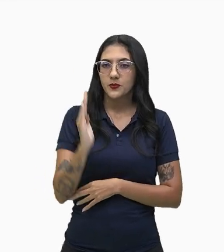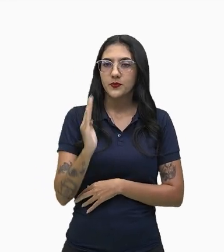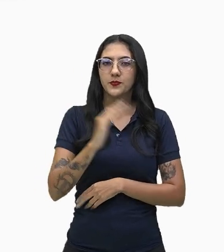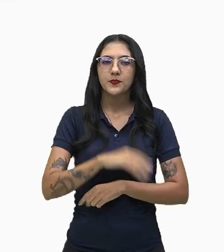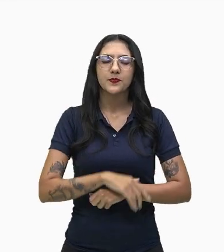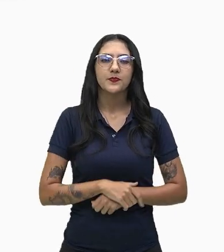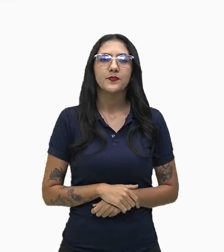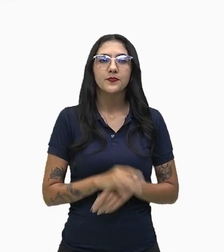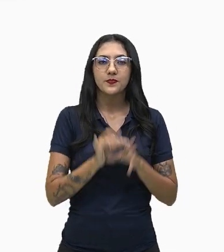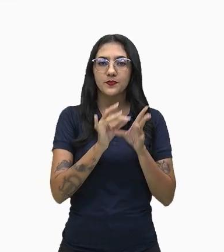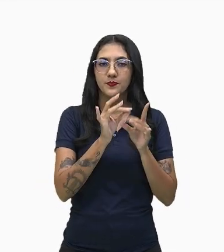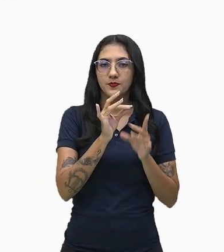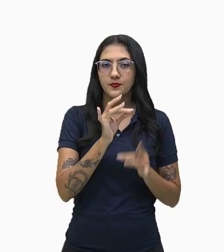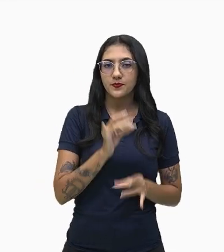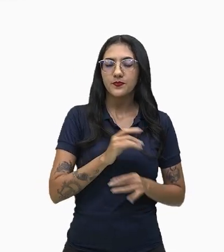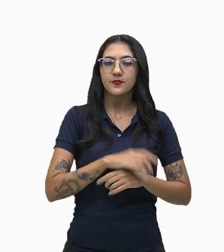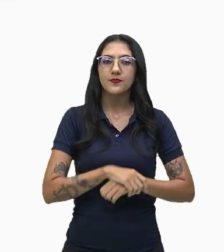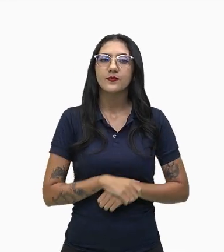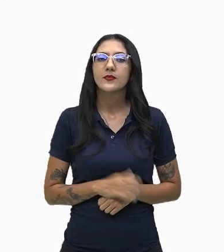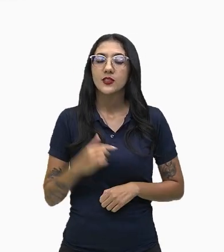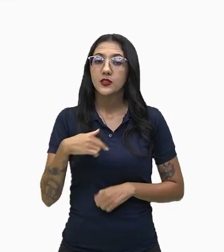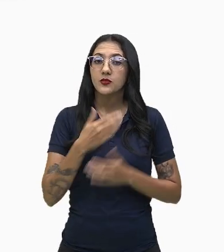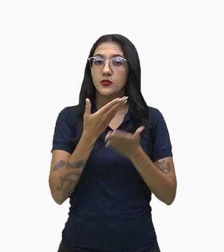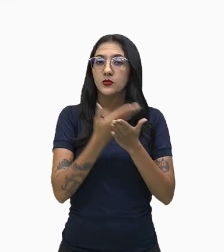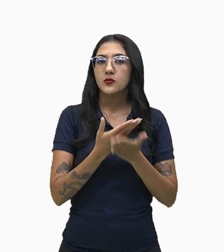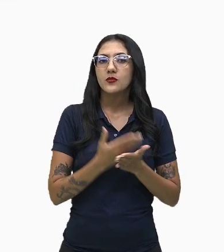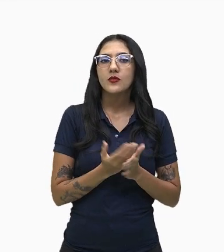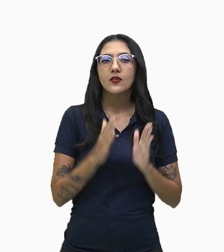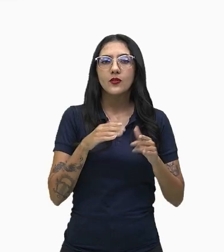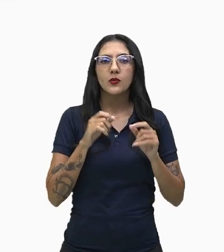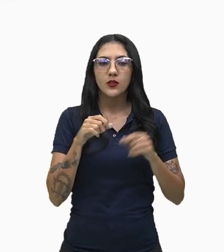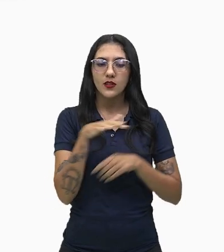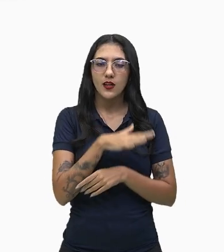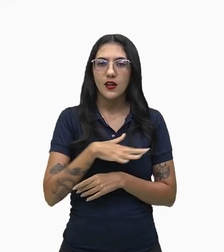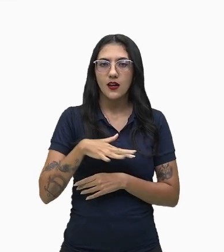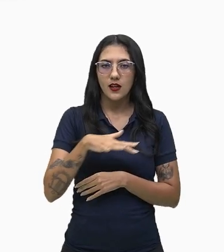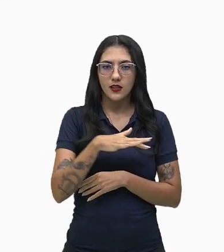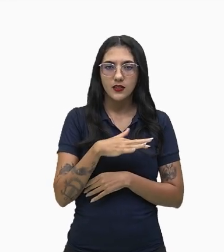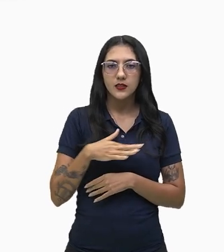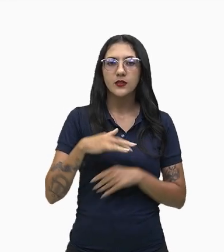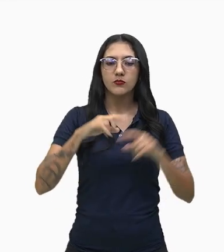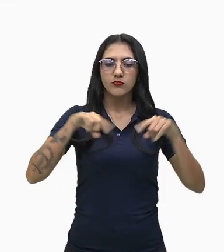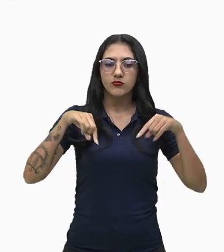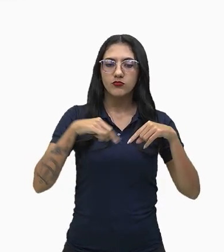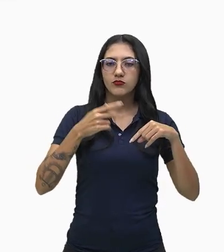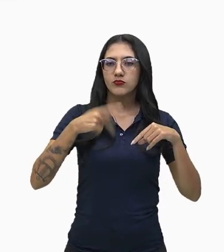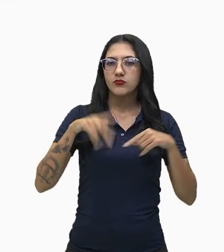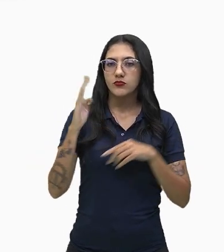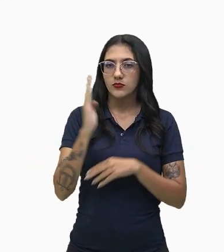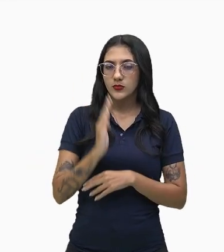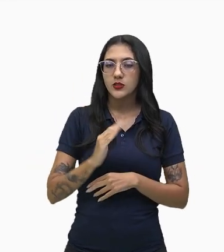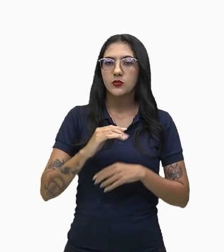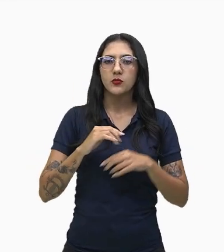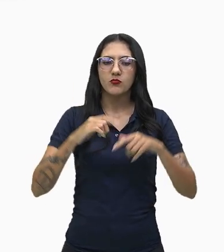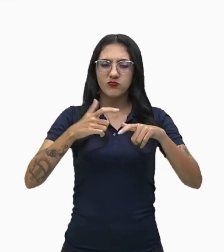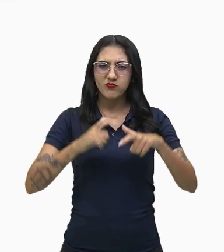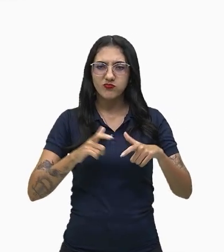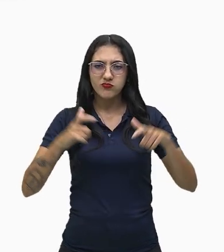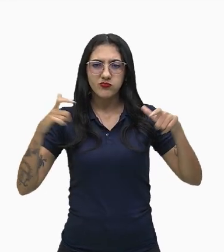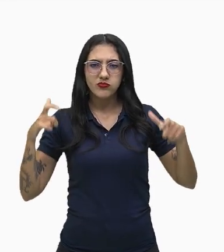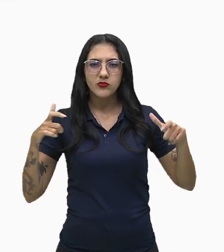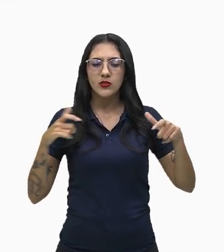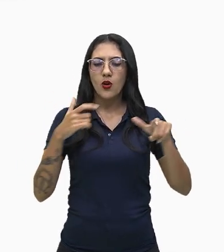No detalhamento, nós estaremos estudando sobre o espaço territorial do Brasil, sua extensão,